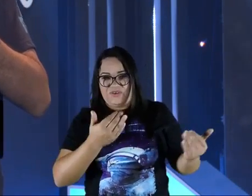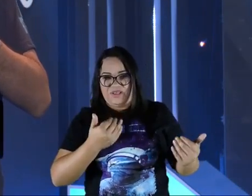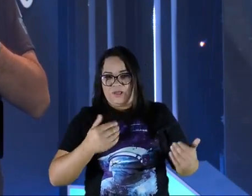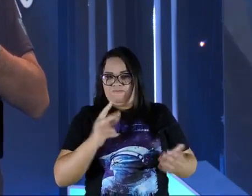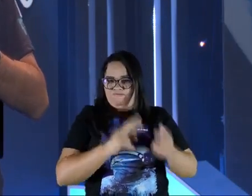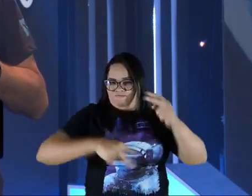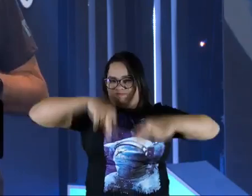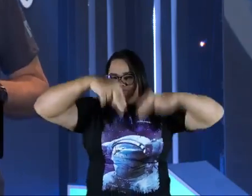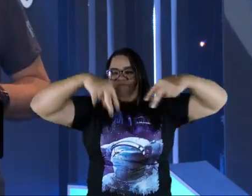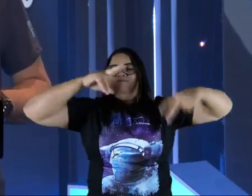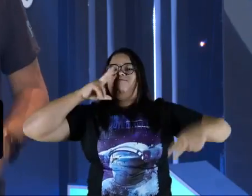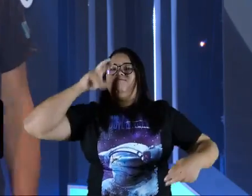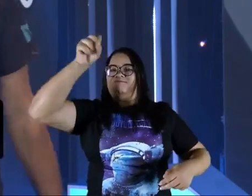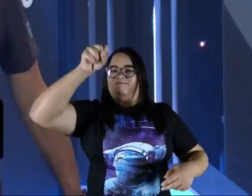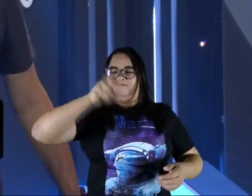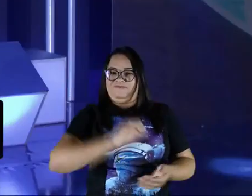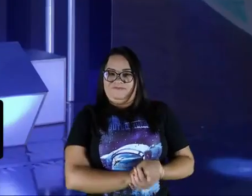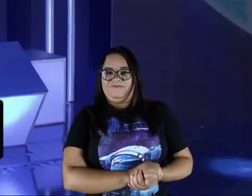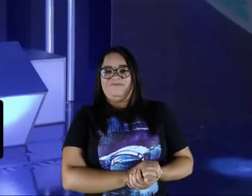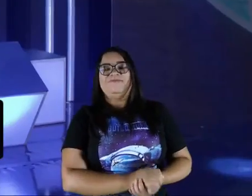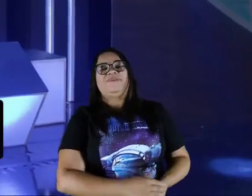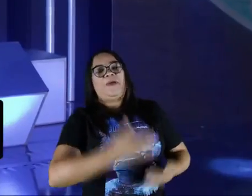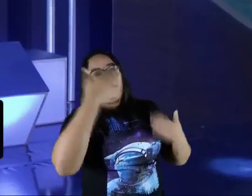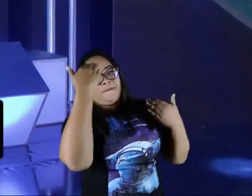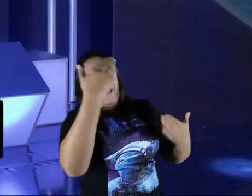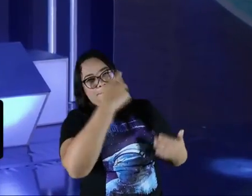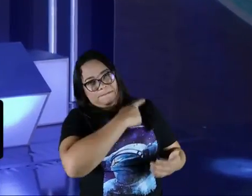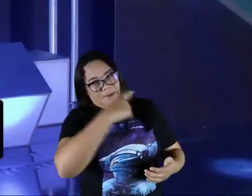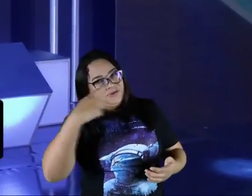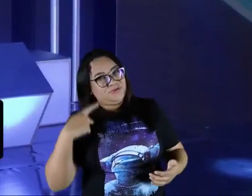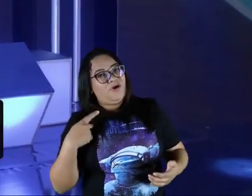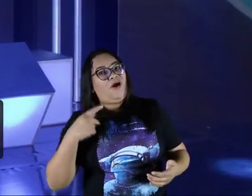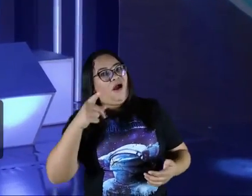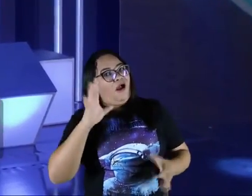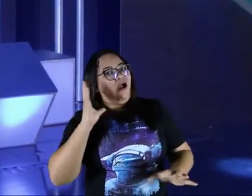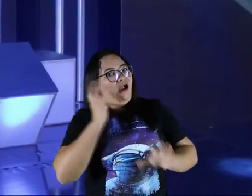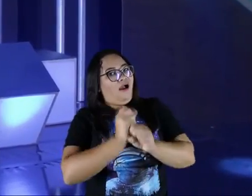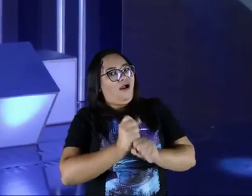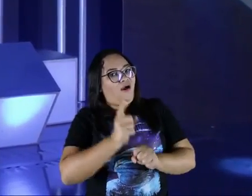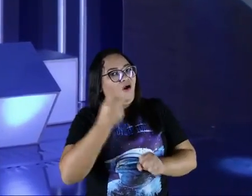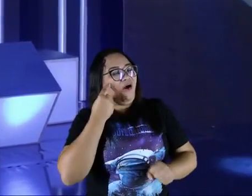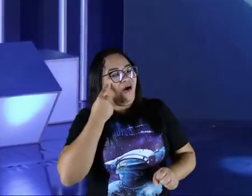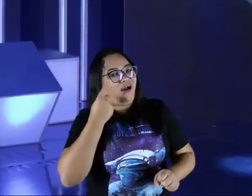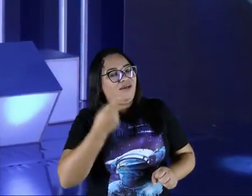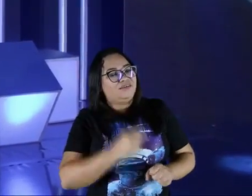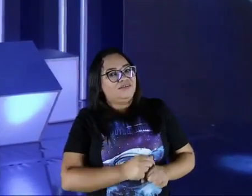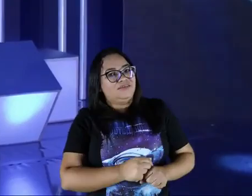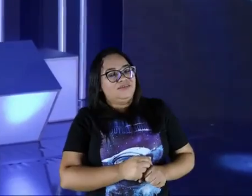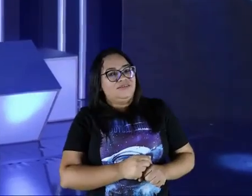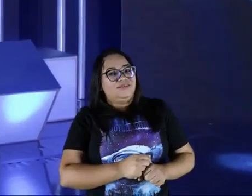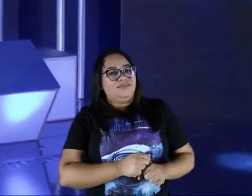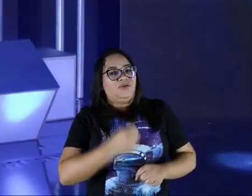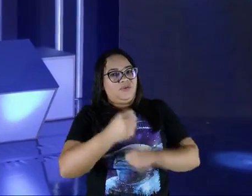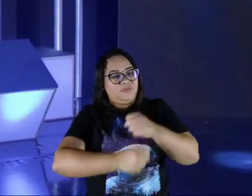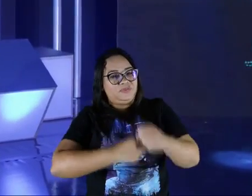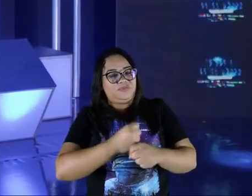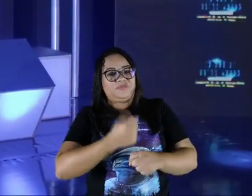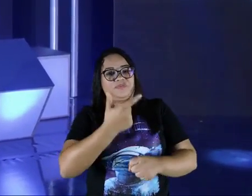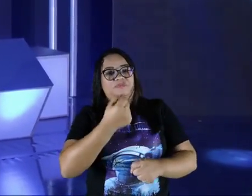se levantando. Valeu, pastorzão. Olha, vai fazendo a somatória aí, deixando a marca o ano que